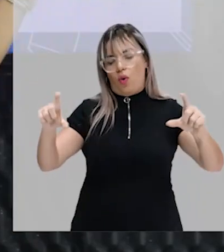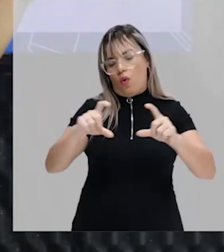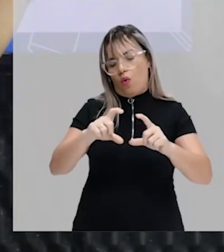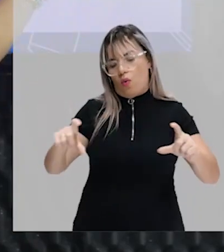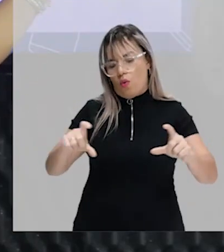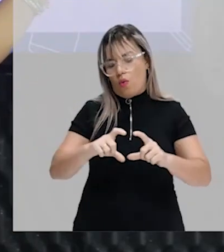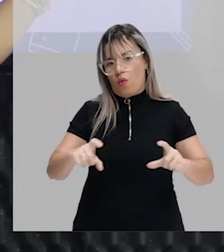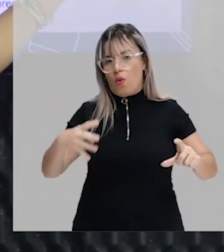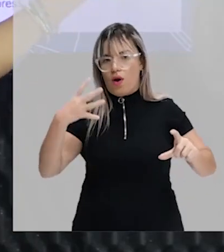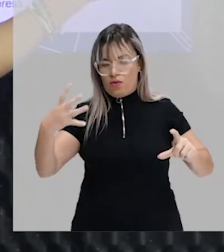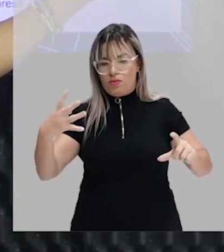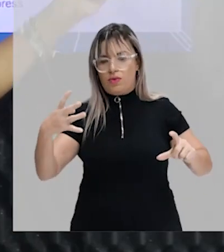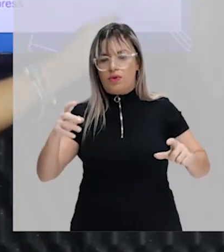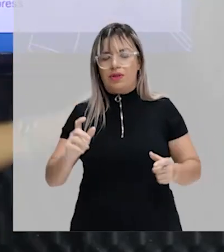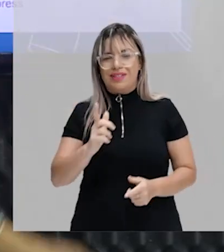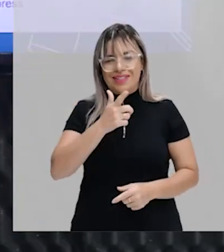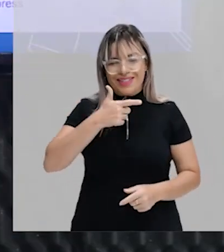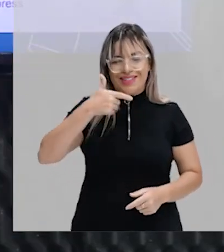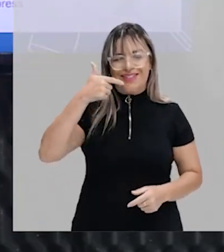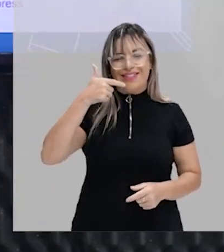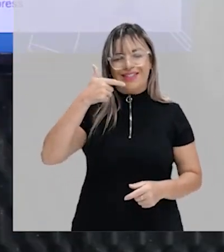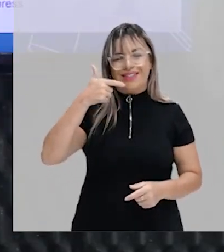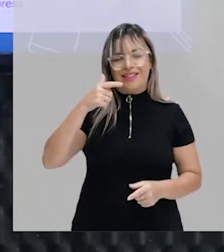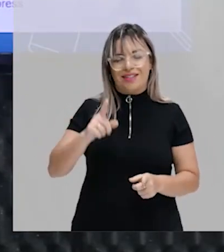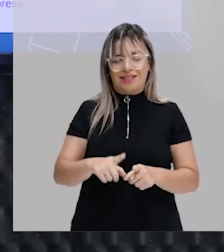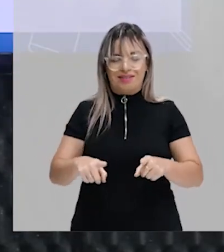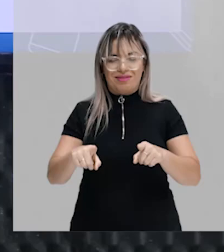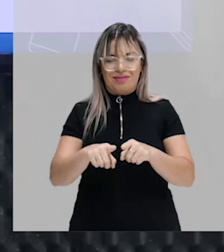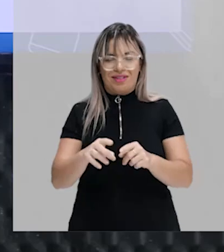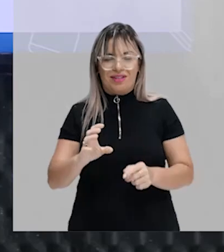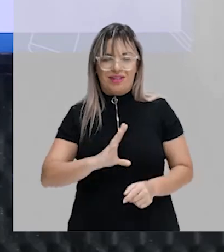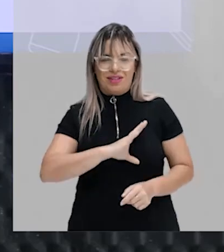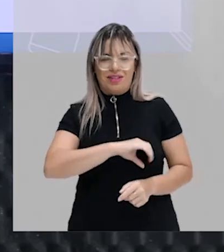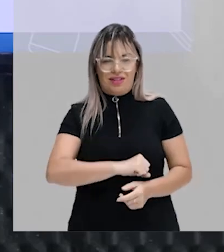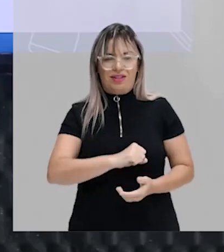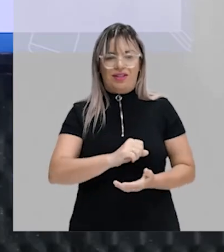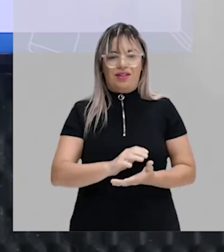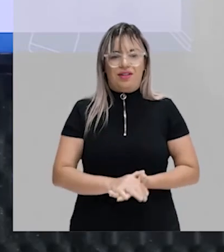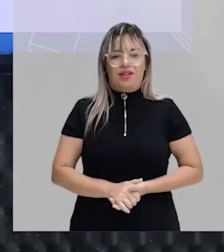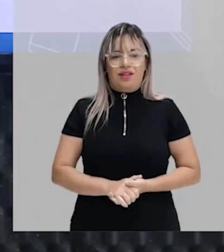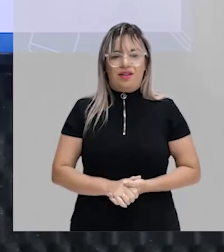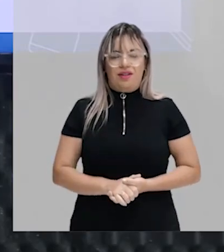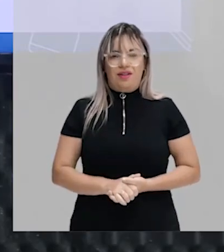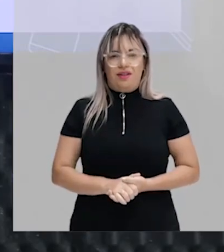diariamente. Ria e ame todos os dias.